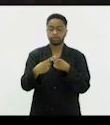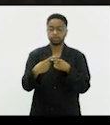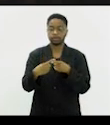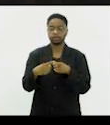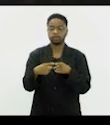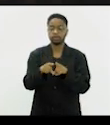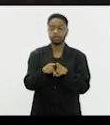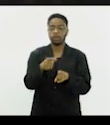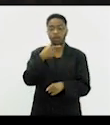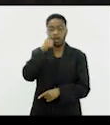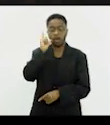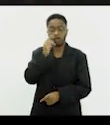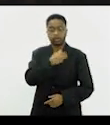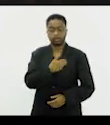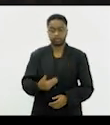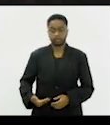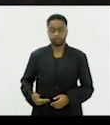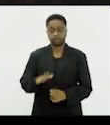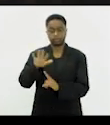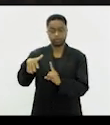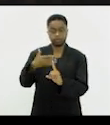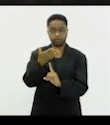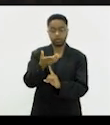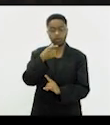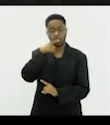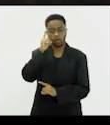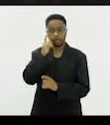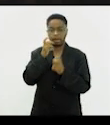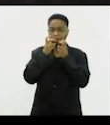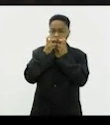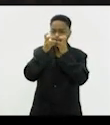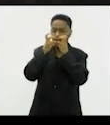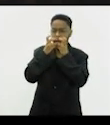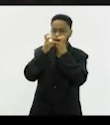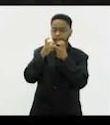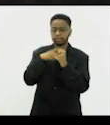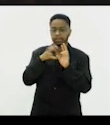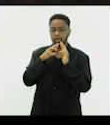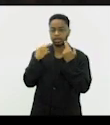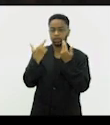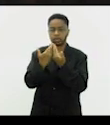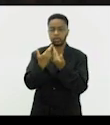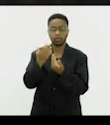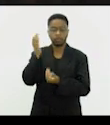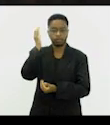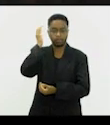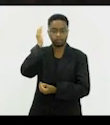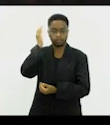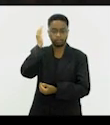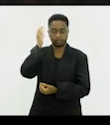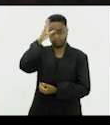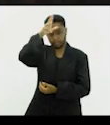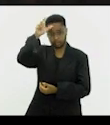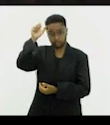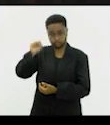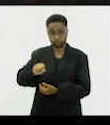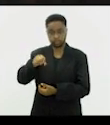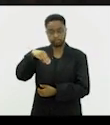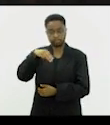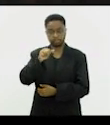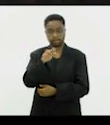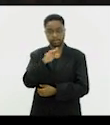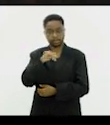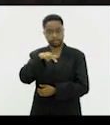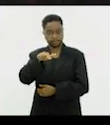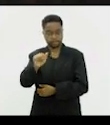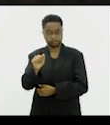foi vaiada numa reunião no Mato Grosso do Sul, a Marina Silva, né, o nome dela? A Marina